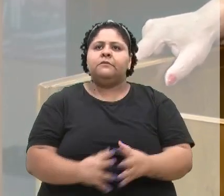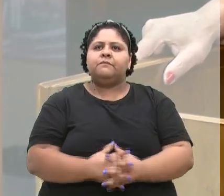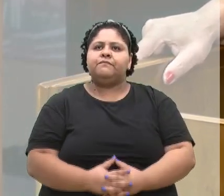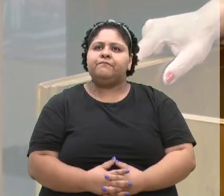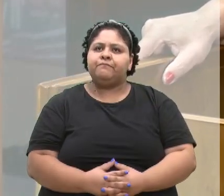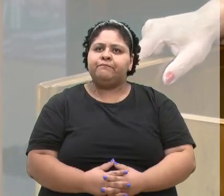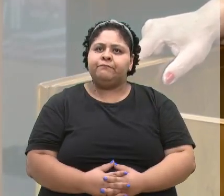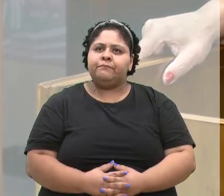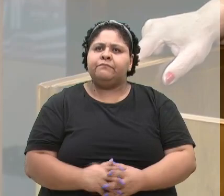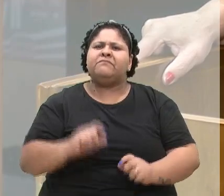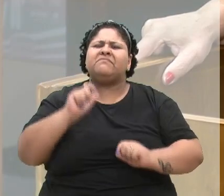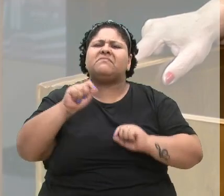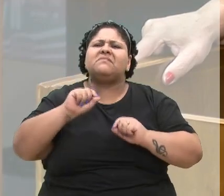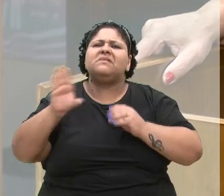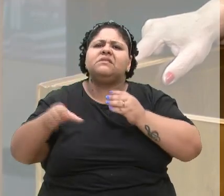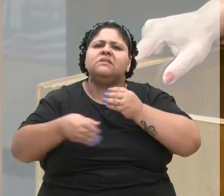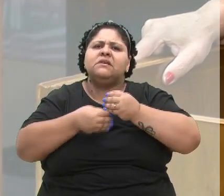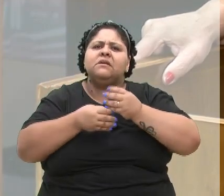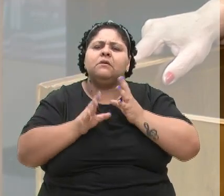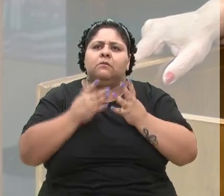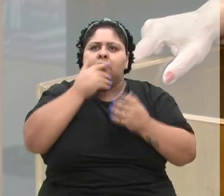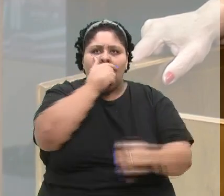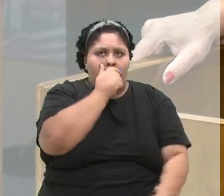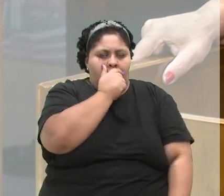só quero... Quem me pediu a parte?